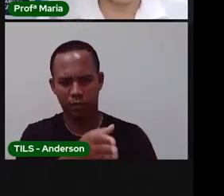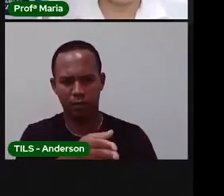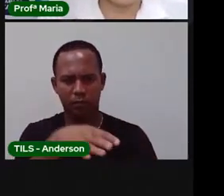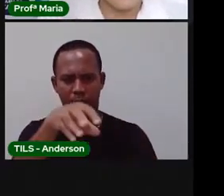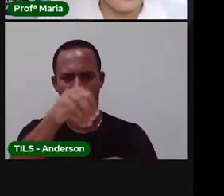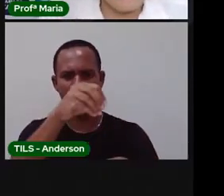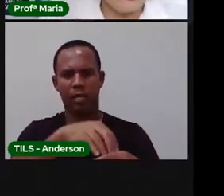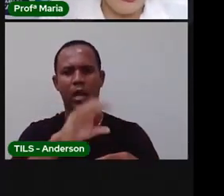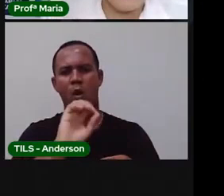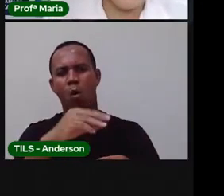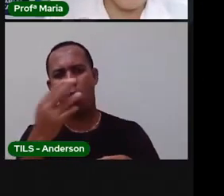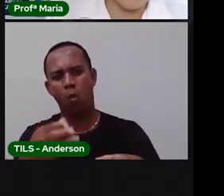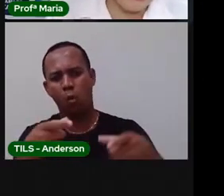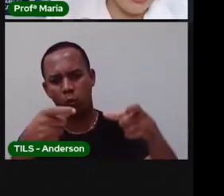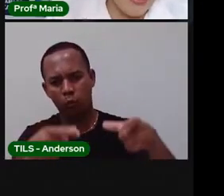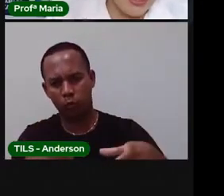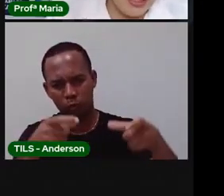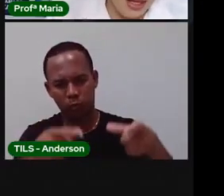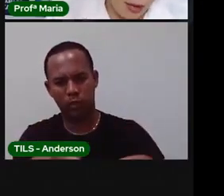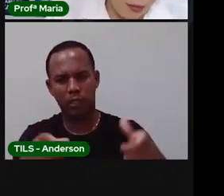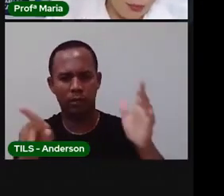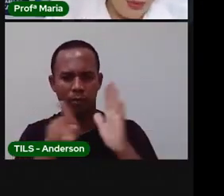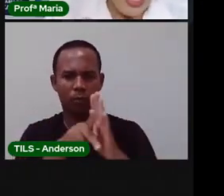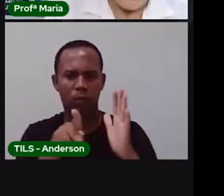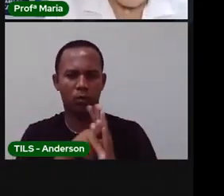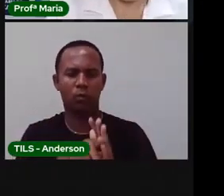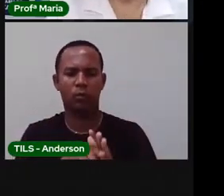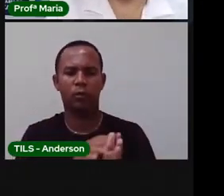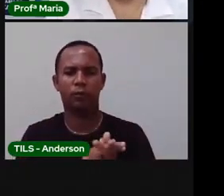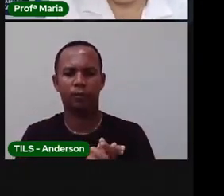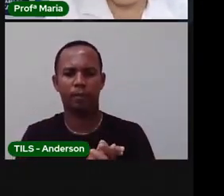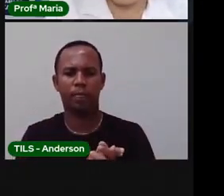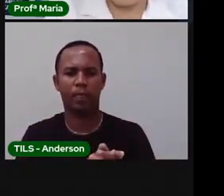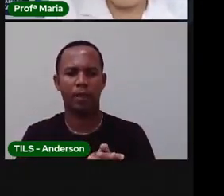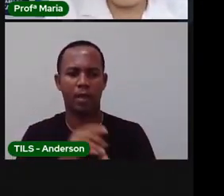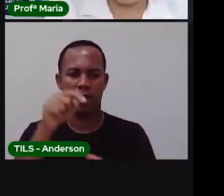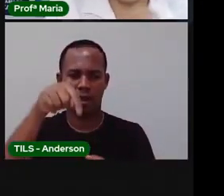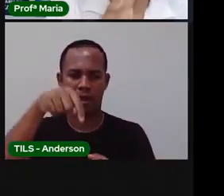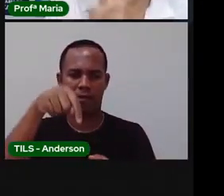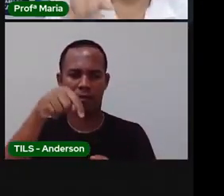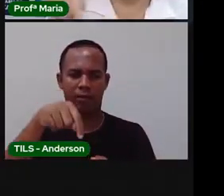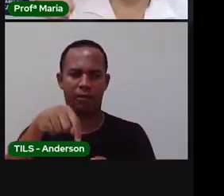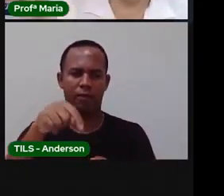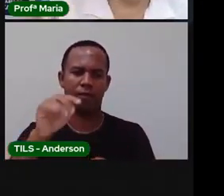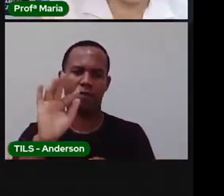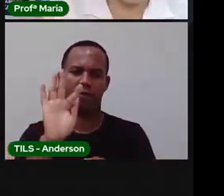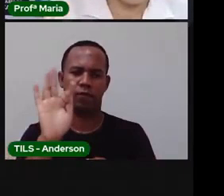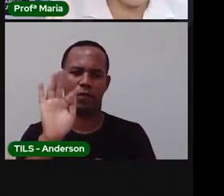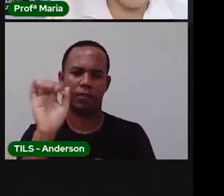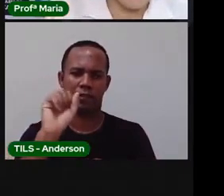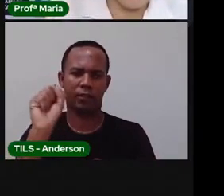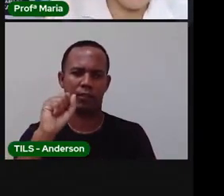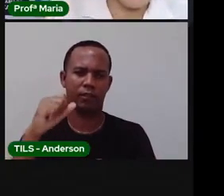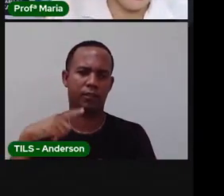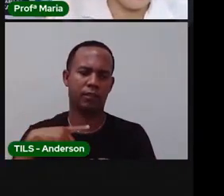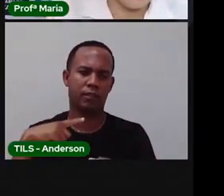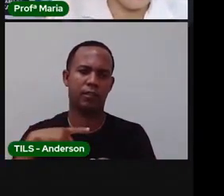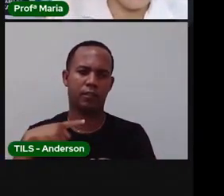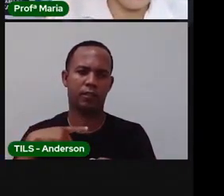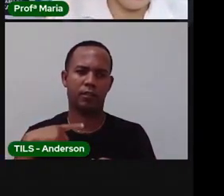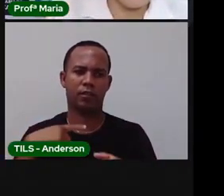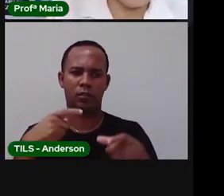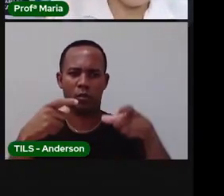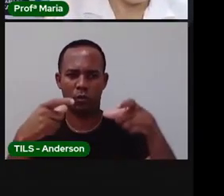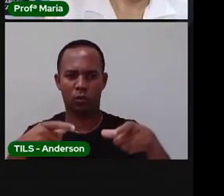lugares destinados ao recebimento desse material. Aqui em Feira, existem uns pontos de coleta que, se vocês pesquisarem